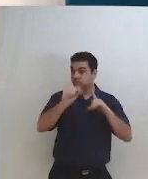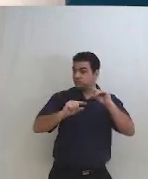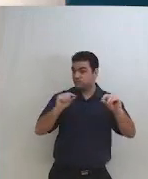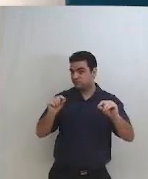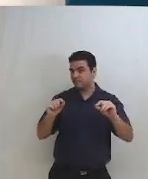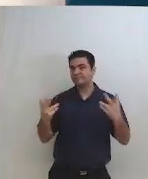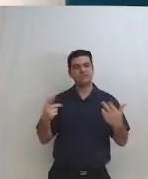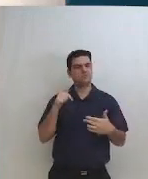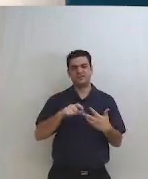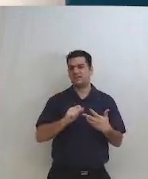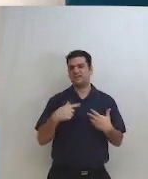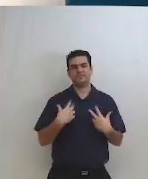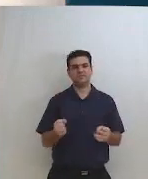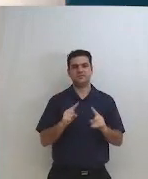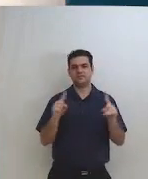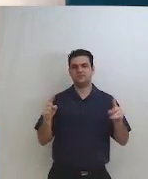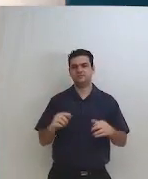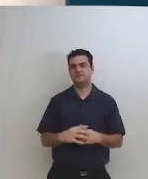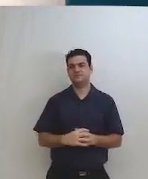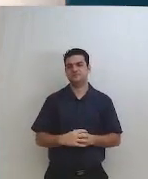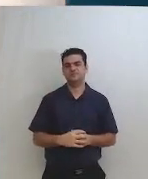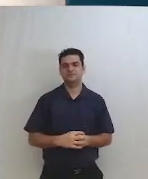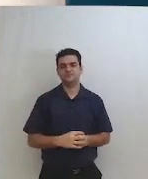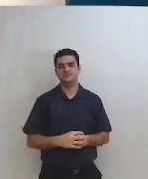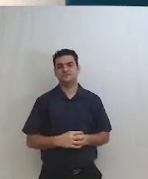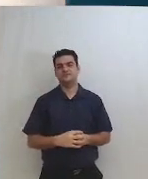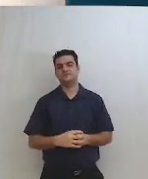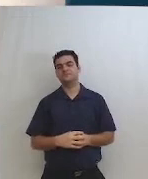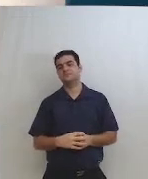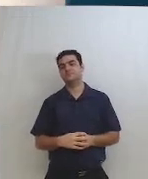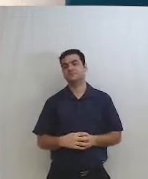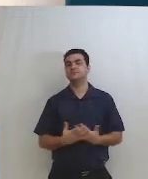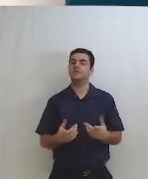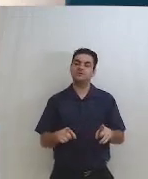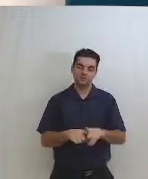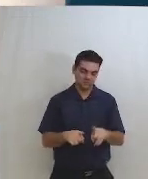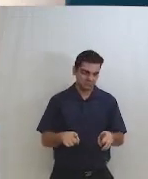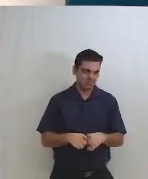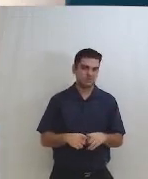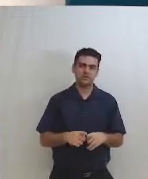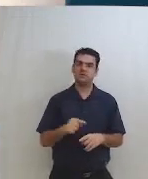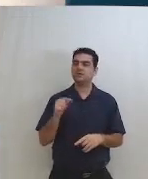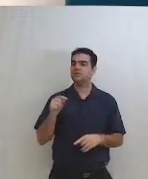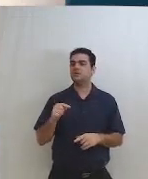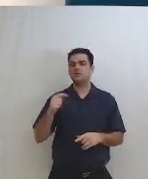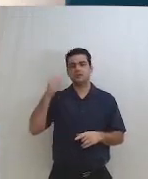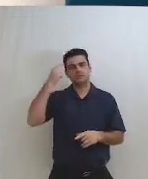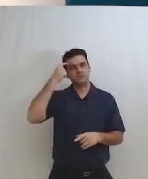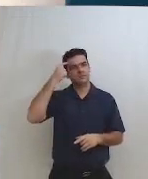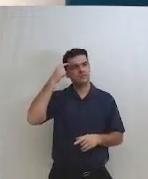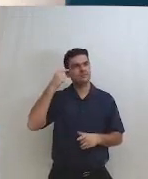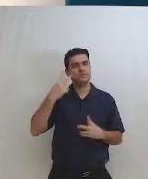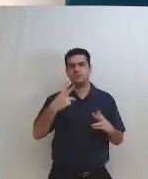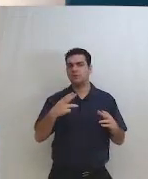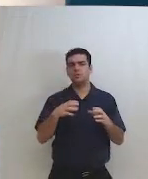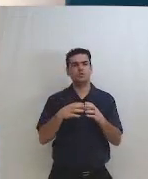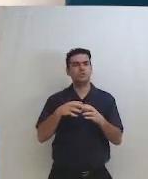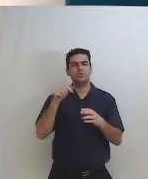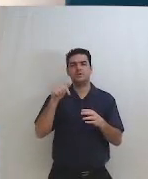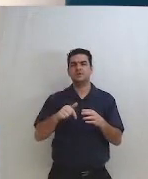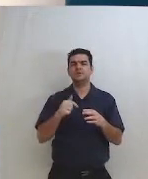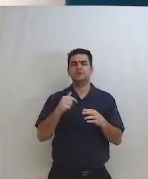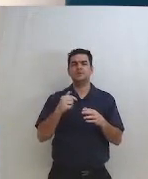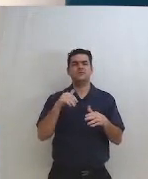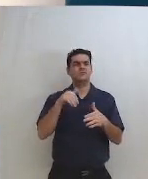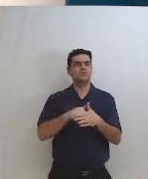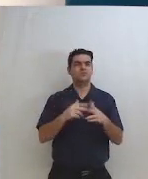presidente. Igualmente, concordância dos demais integrantes dessa corte, fica proclamado o resultado por unanimidade nos